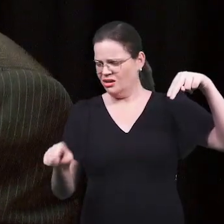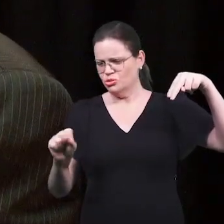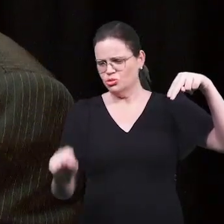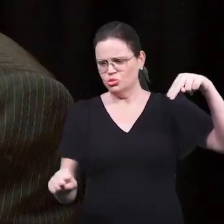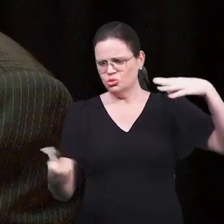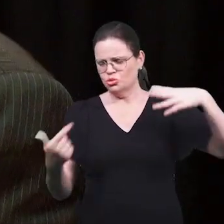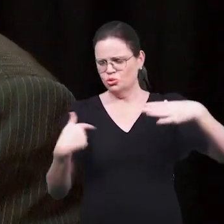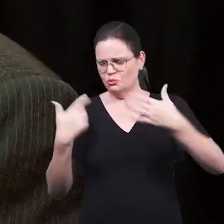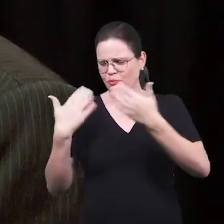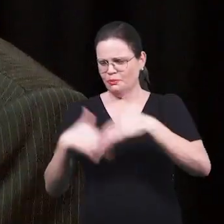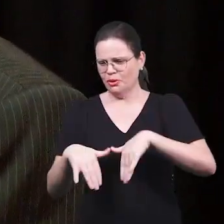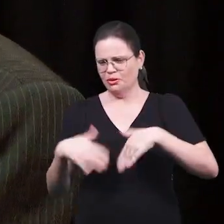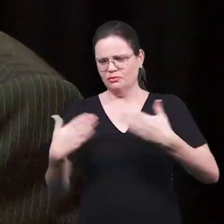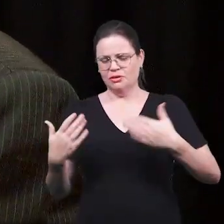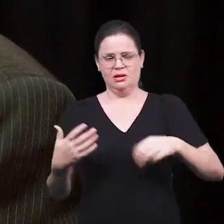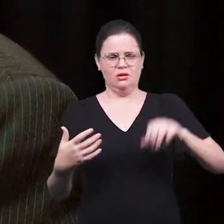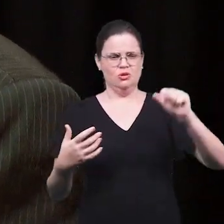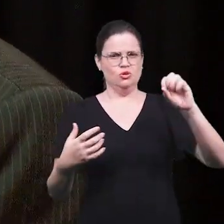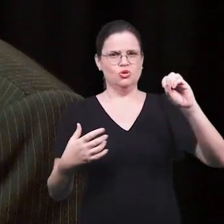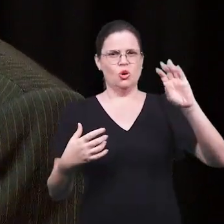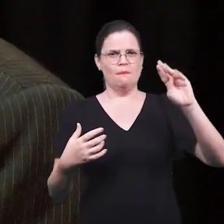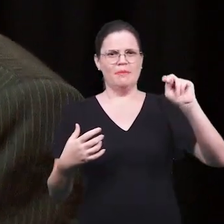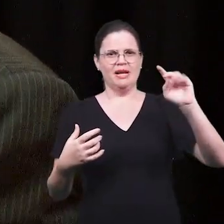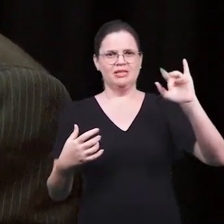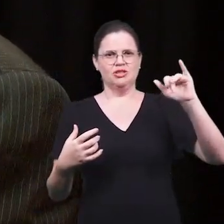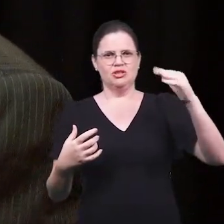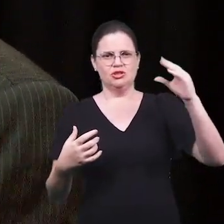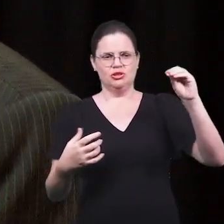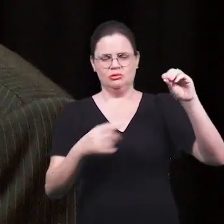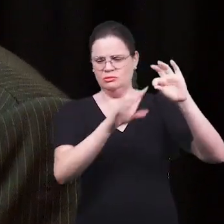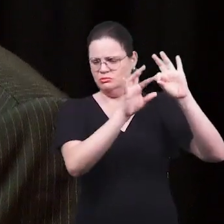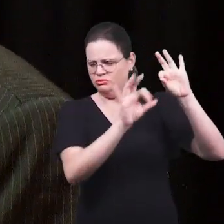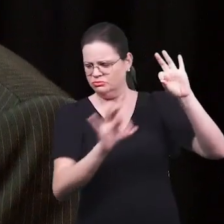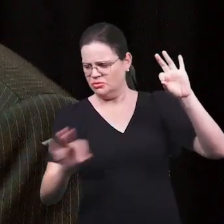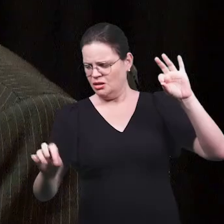para a área sul, né, para fazer a prova lá no extremo sul, na